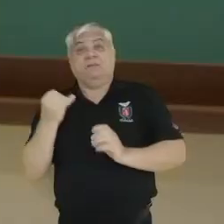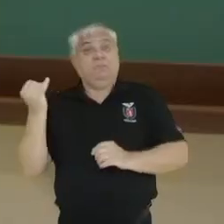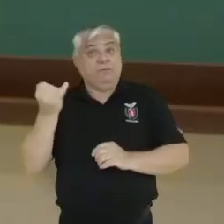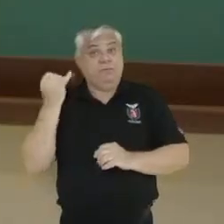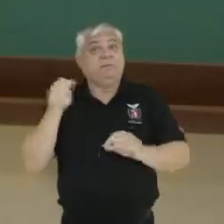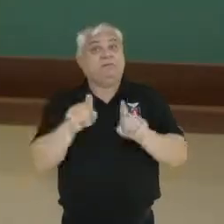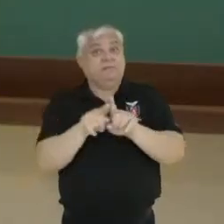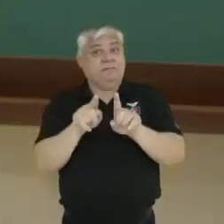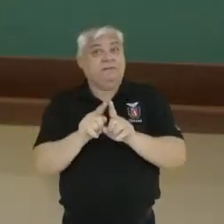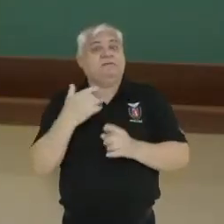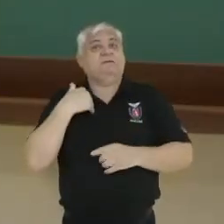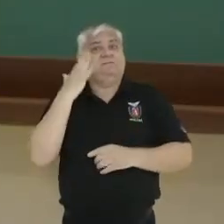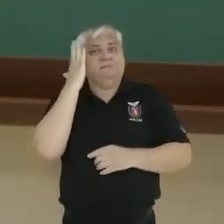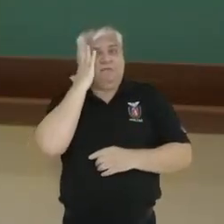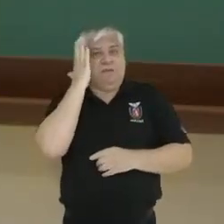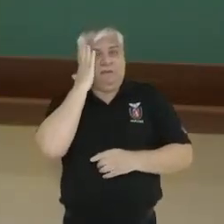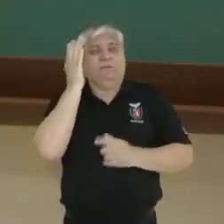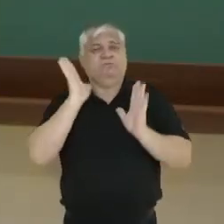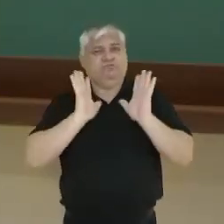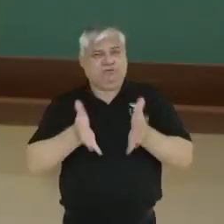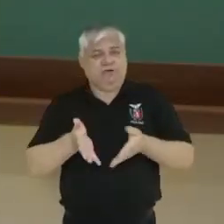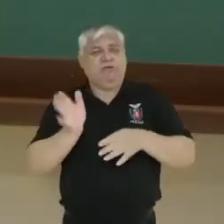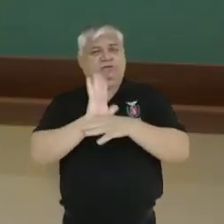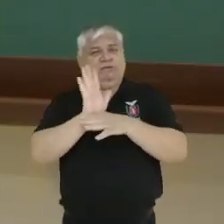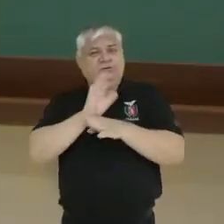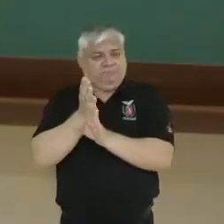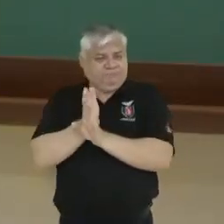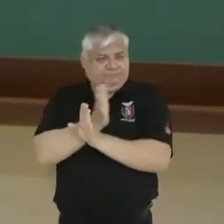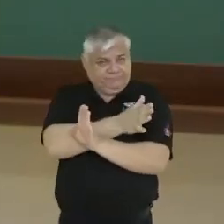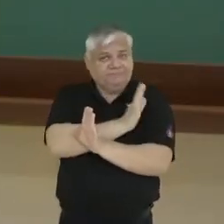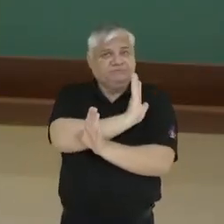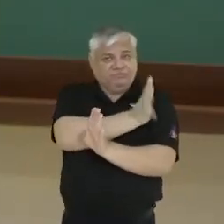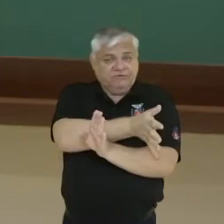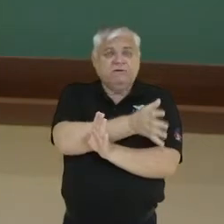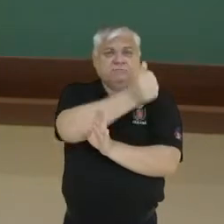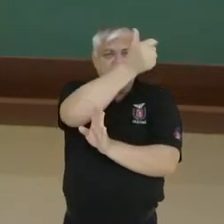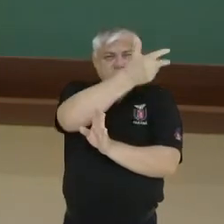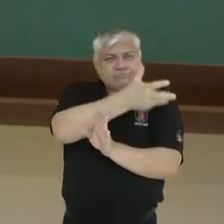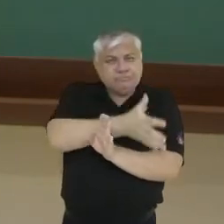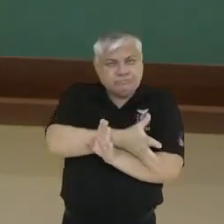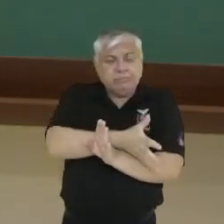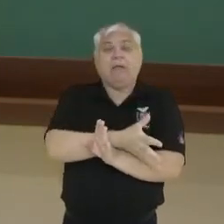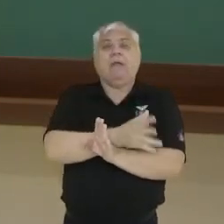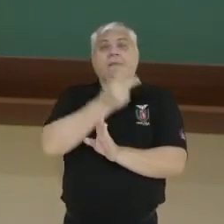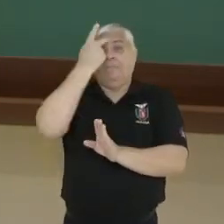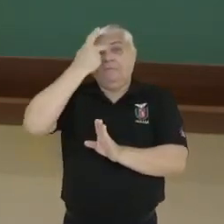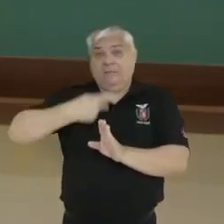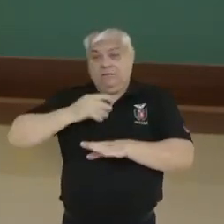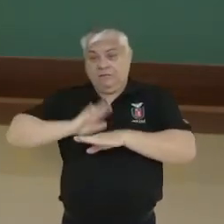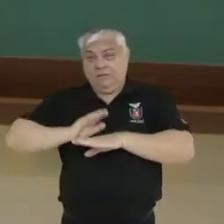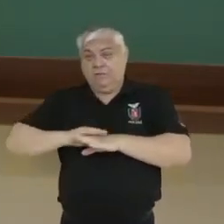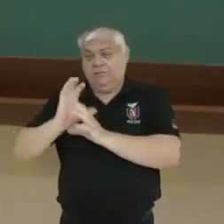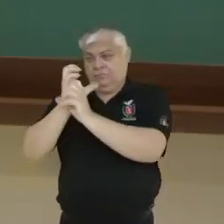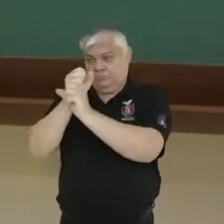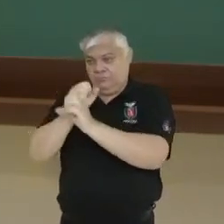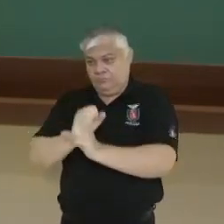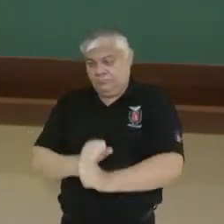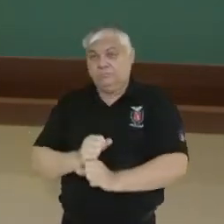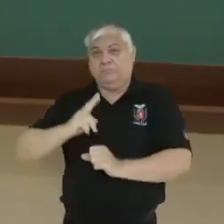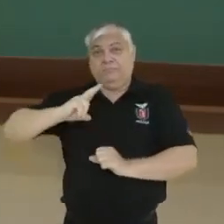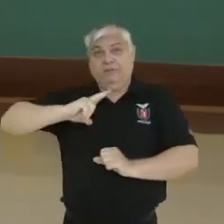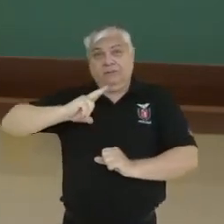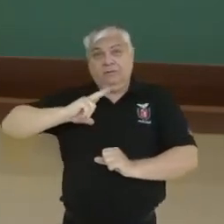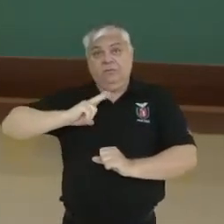gente já sabe dos nossos vídeos anteriores, e com orçamento, por exemplo, pessoal é muito importante você ter uma